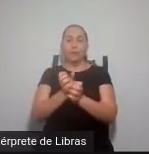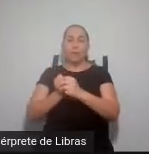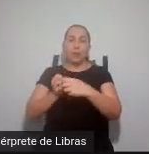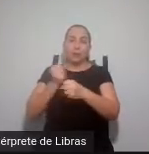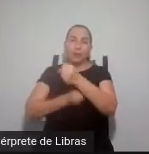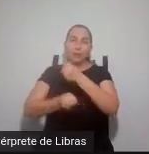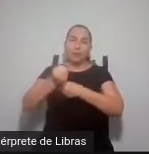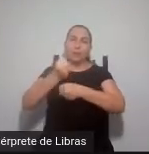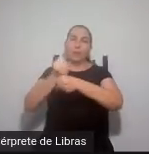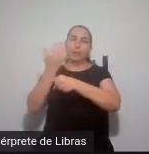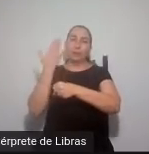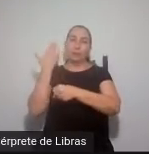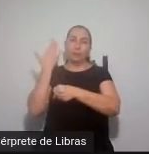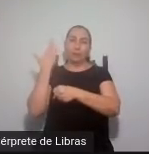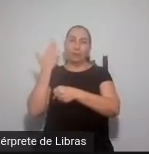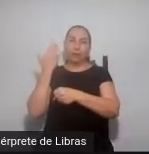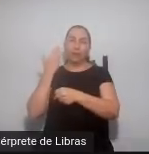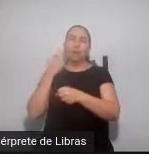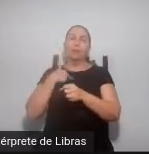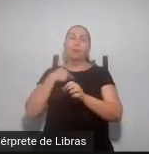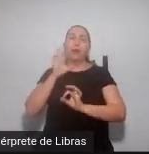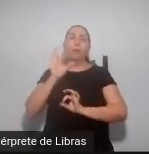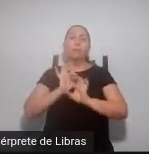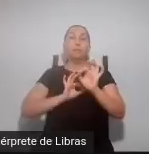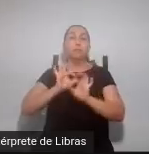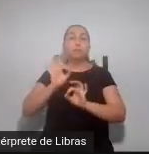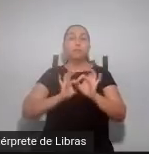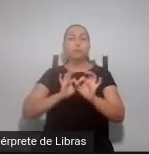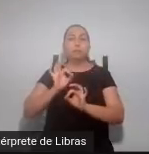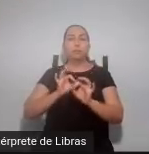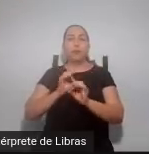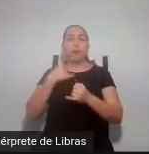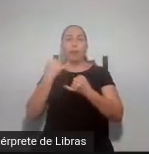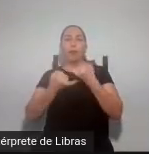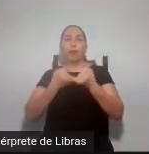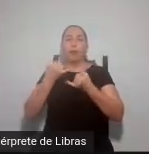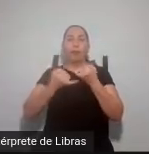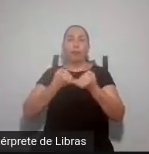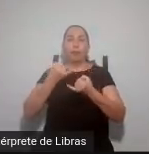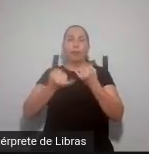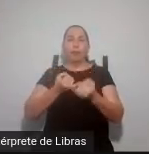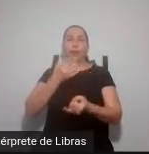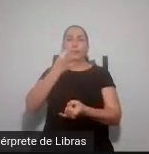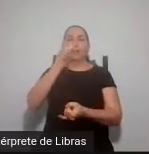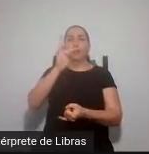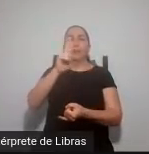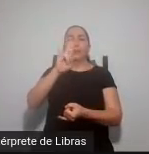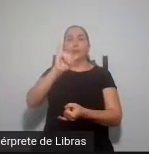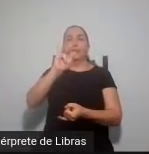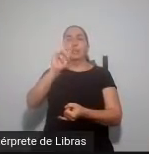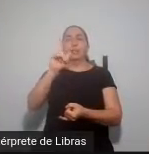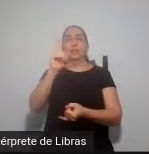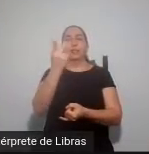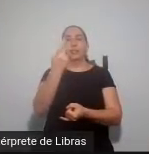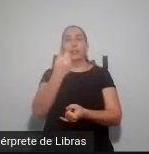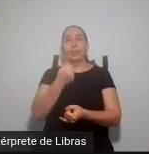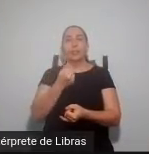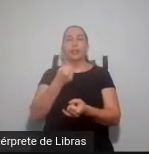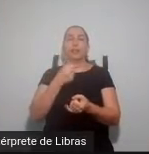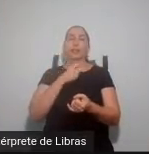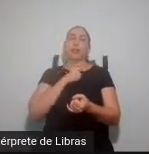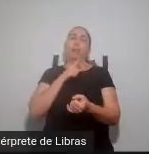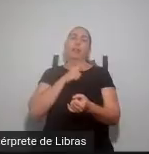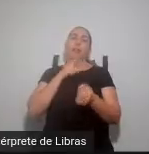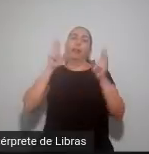para usar o dado, e aí disparou, gente, uma série de trilhas. A trilha do Bento com o tema de